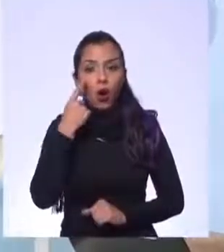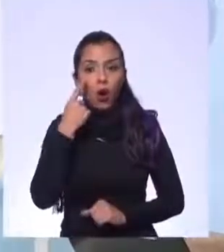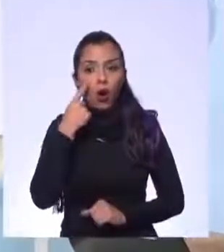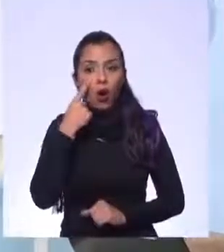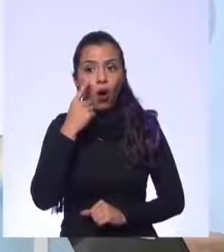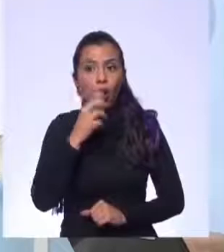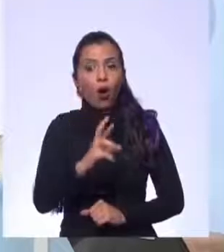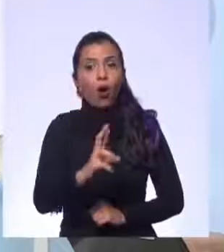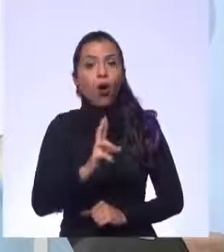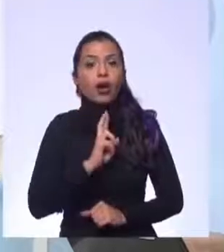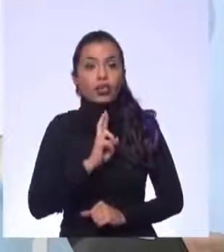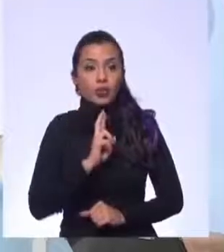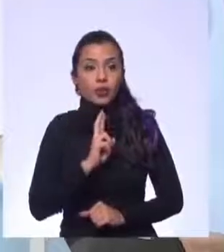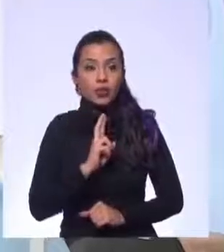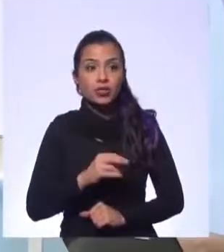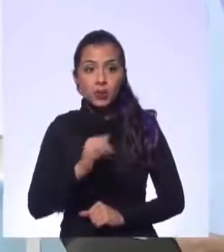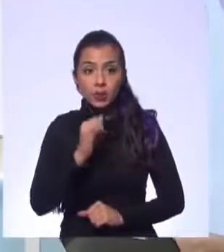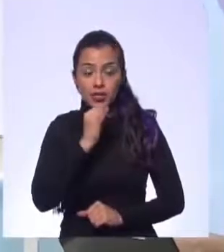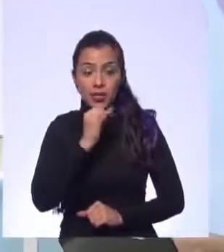Tá vendo? Ó, 1.